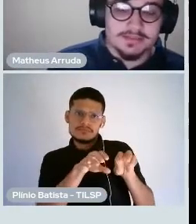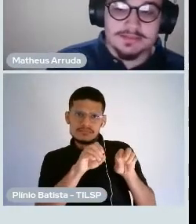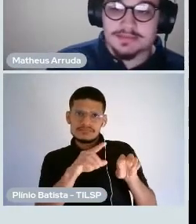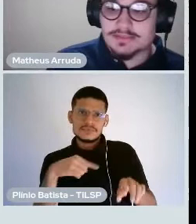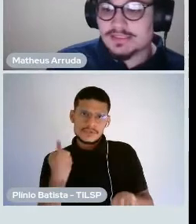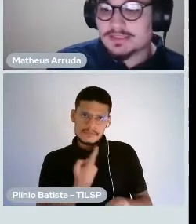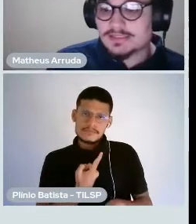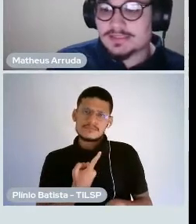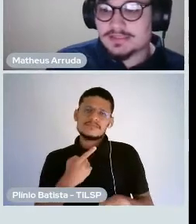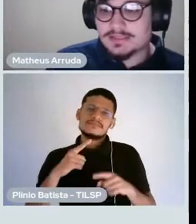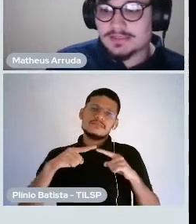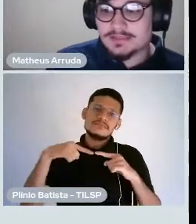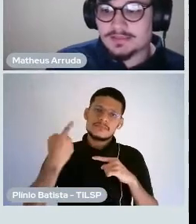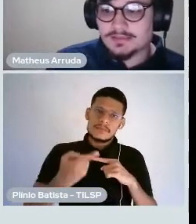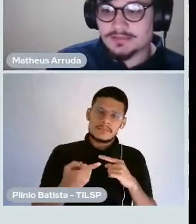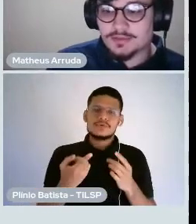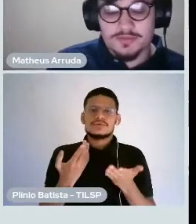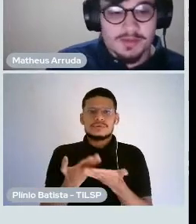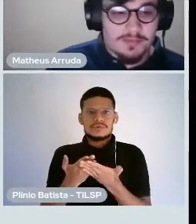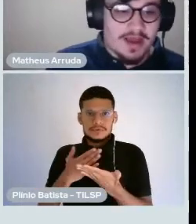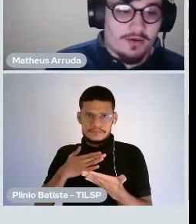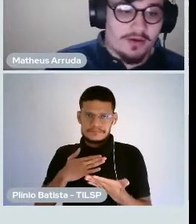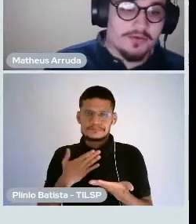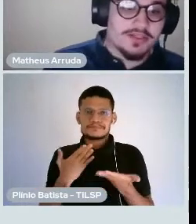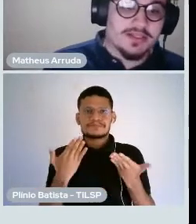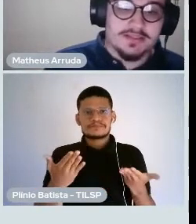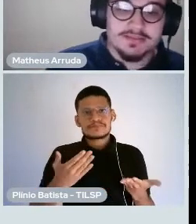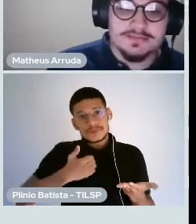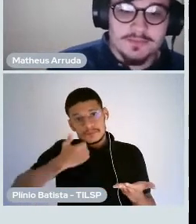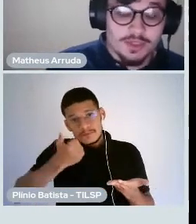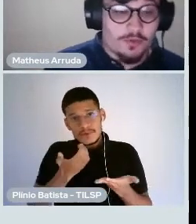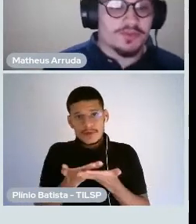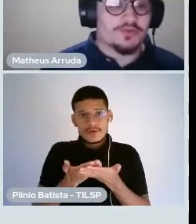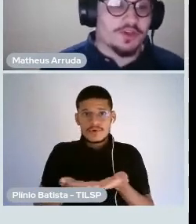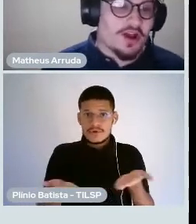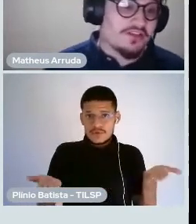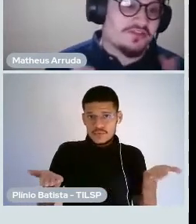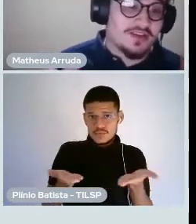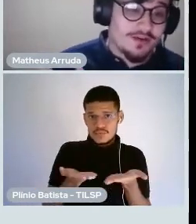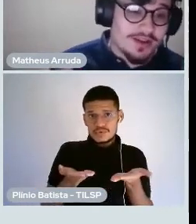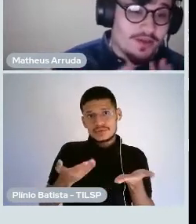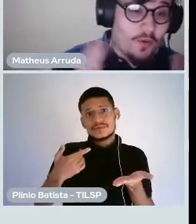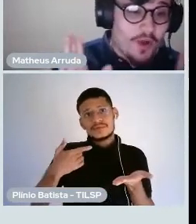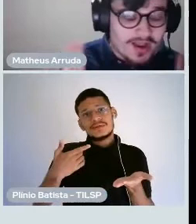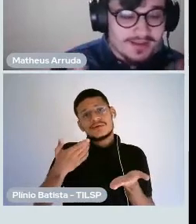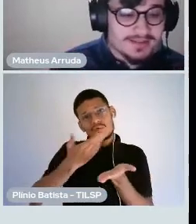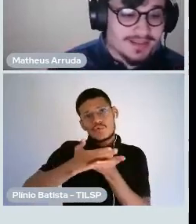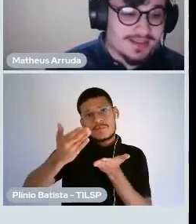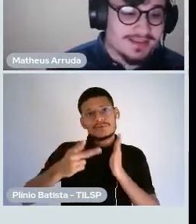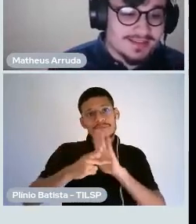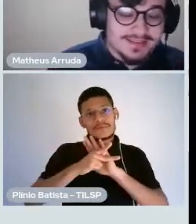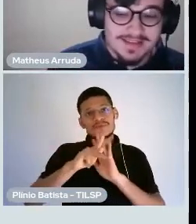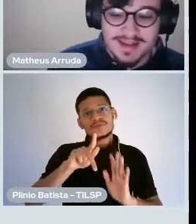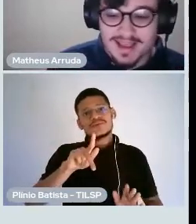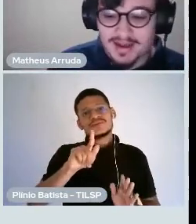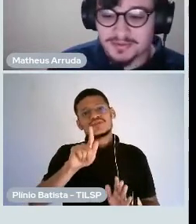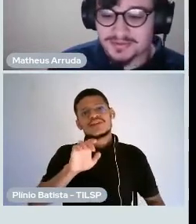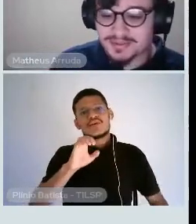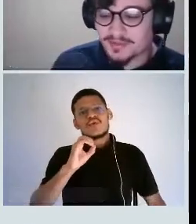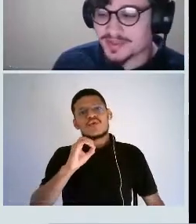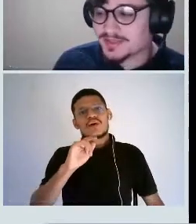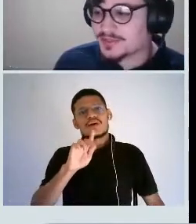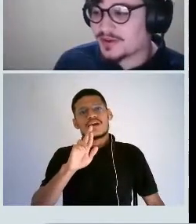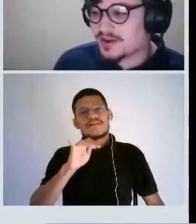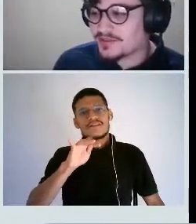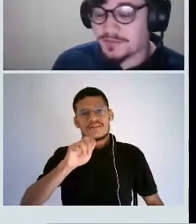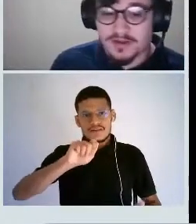da gente. E nós fomos a primeira aula hoje, né? Já começou com geografia, olha que honra, né? Que legal,